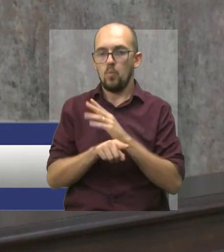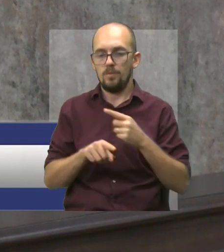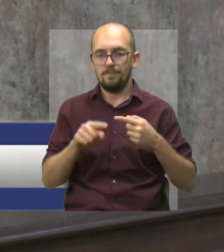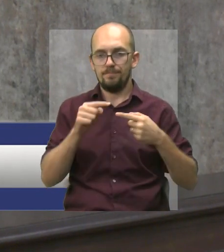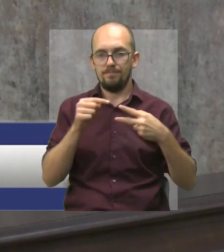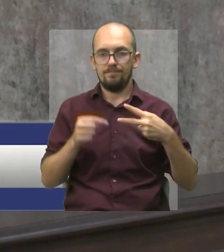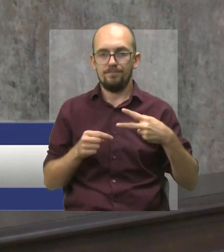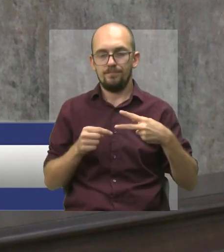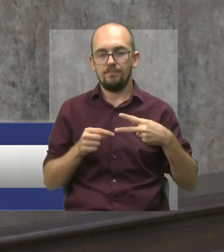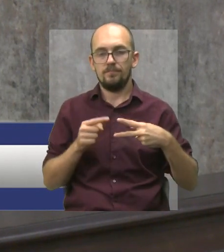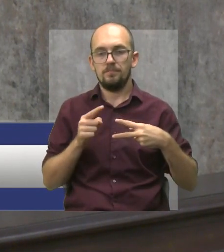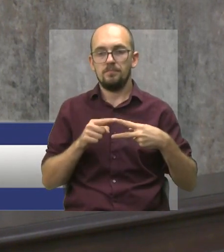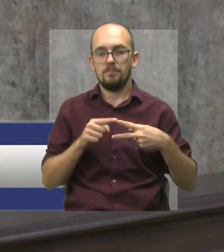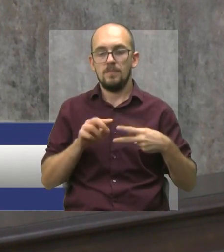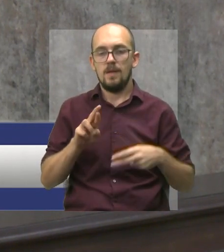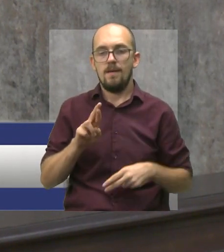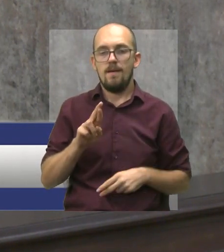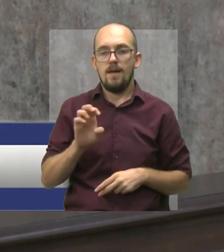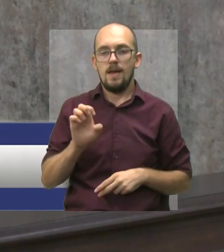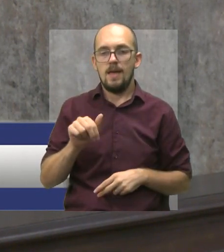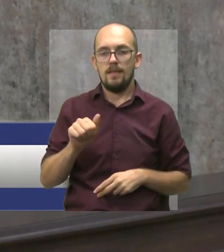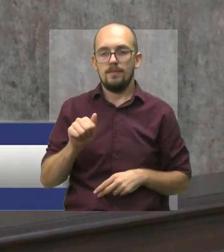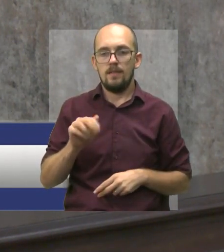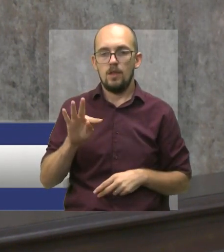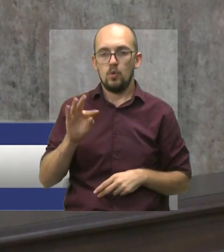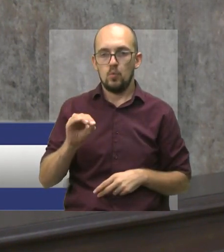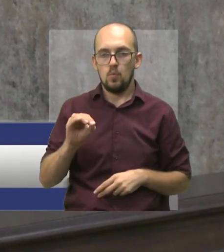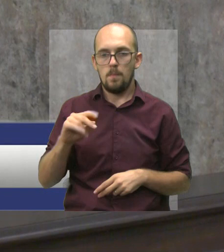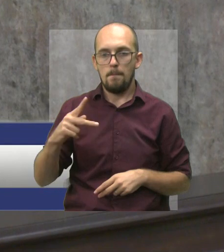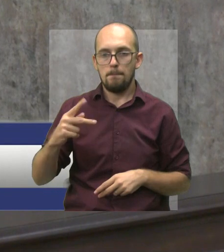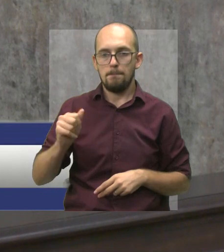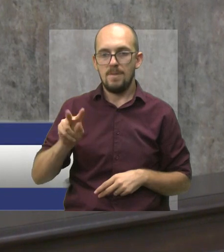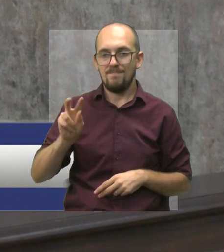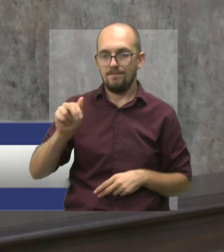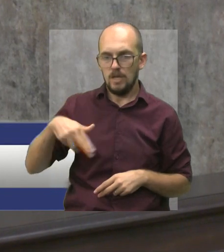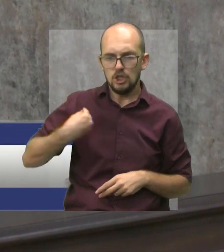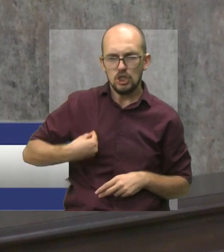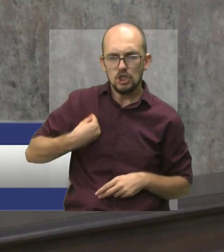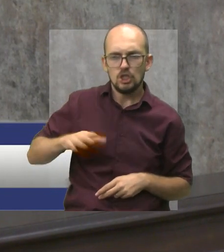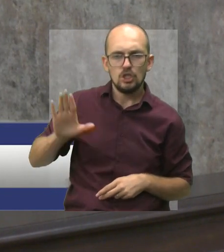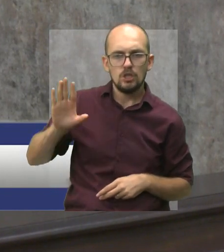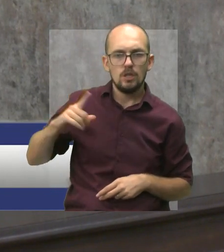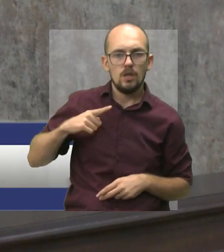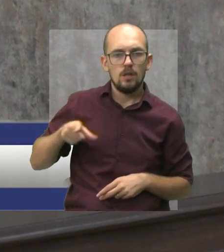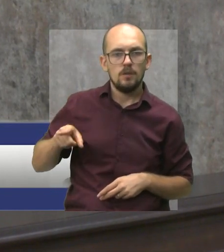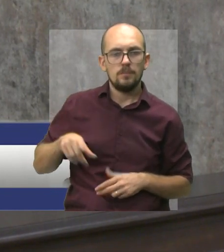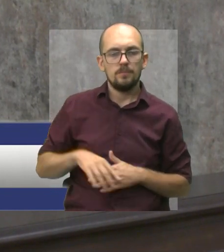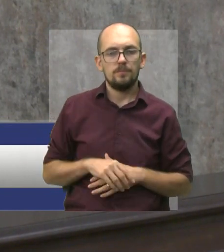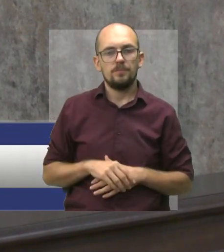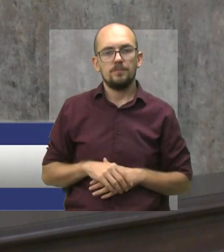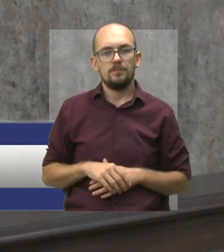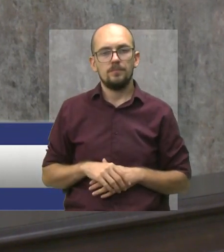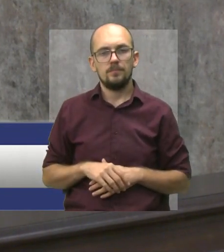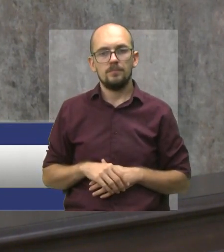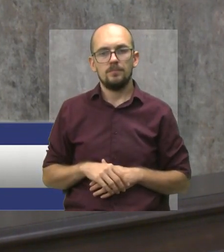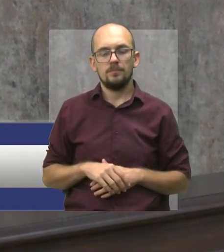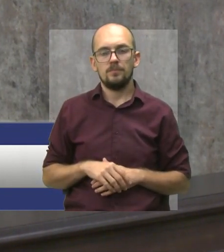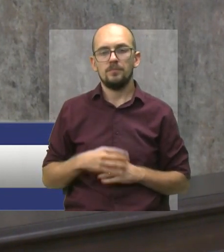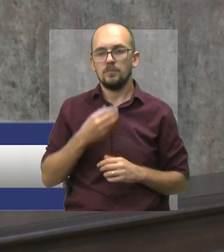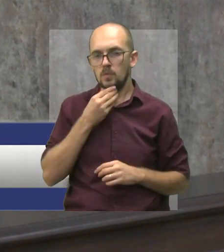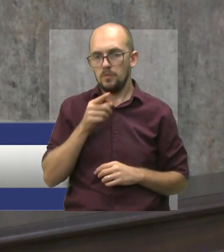primeiro a do Renato Pavan. Renato está aí ainda? Renato Pavan, o senhor ali,